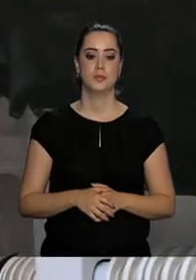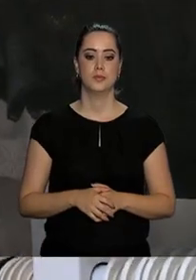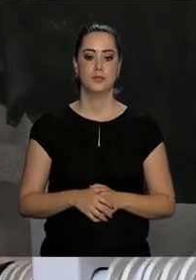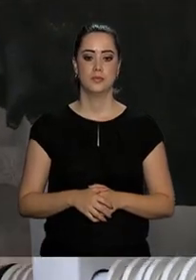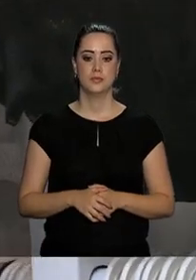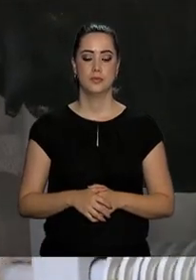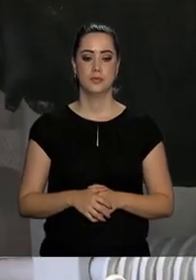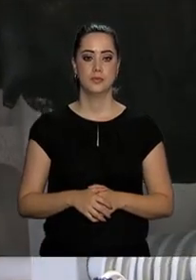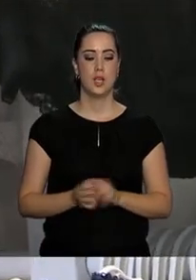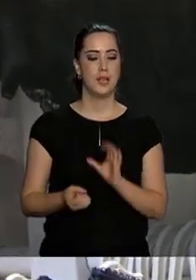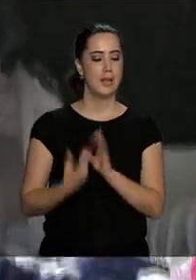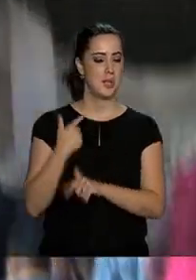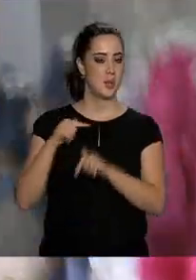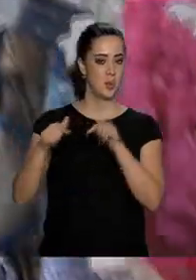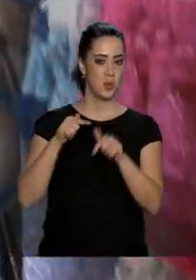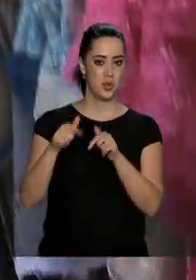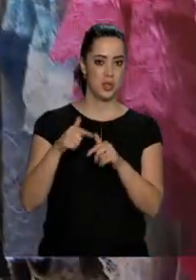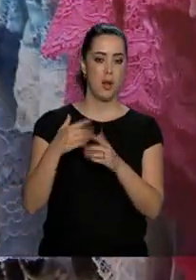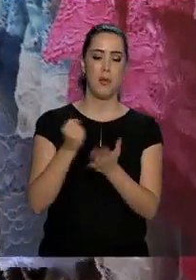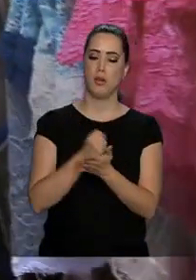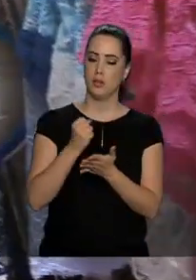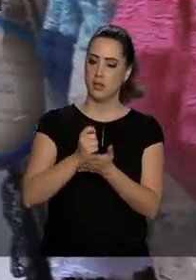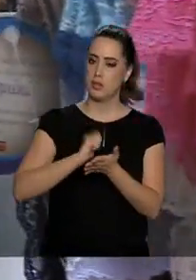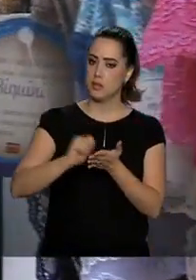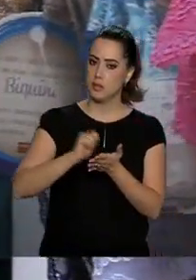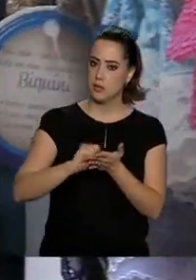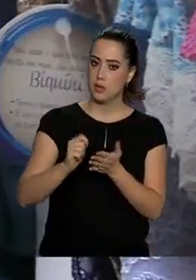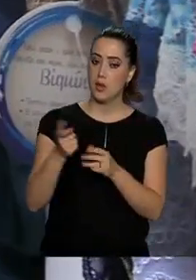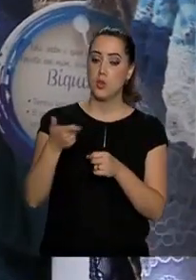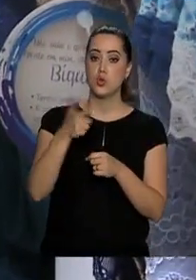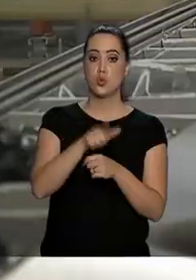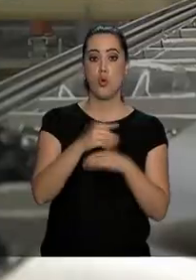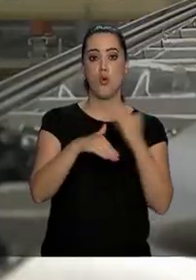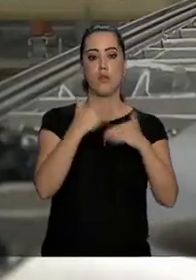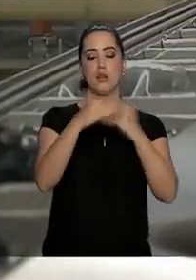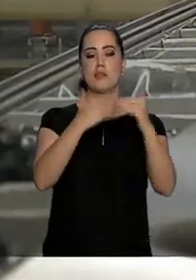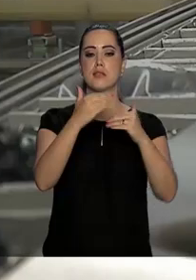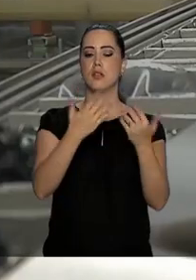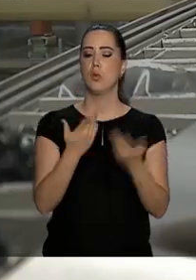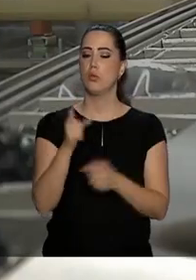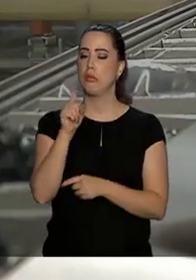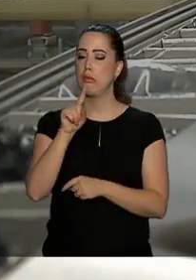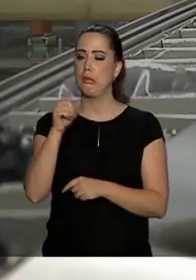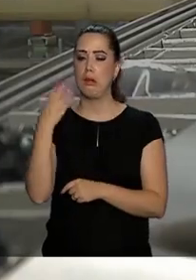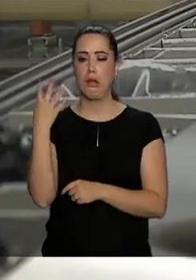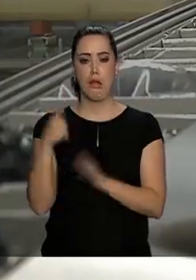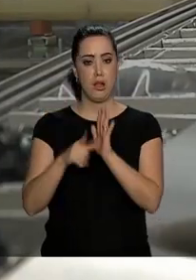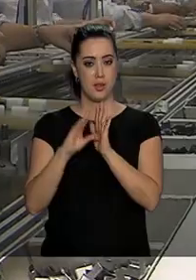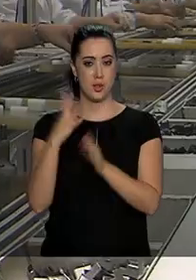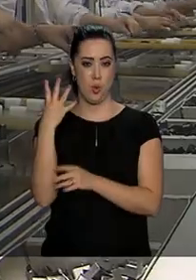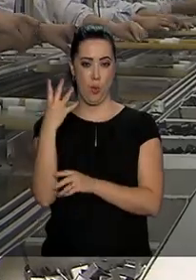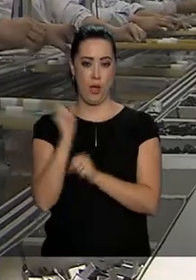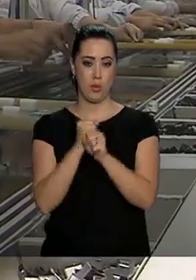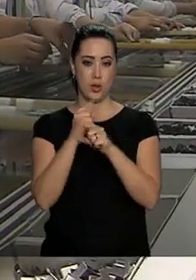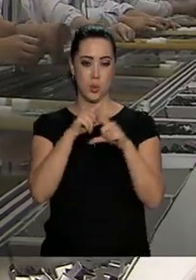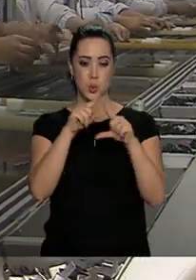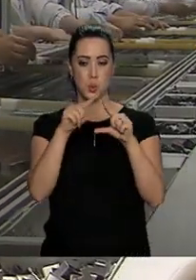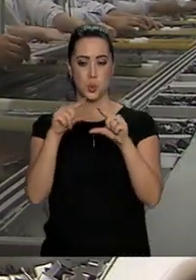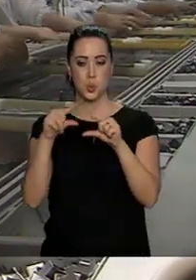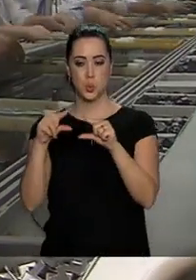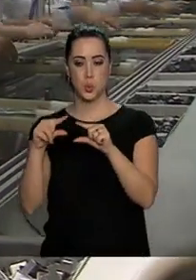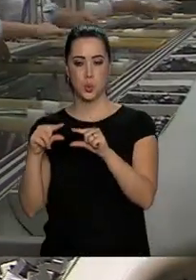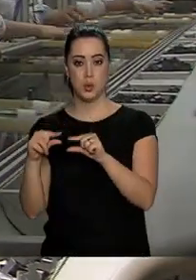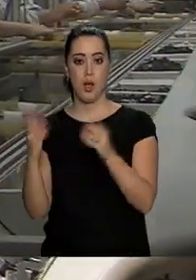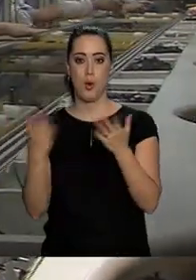a geração de empregos com carteira assinada voltou a crescer depois de quatro anos de queda e crescimento que foi